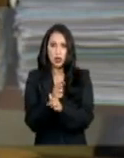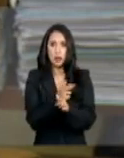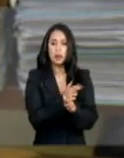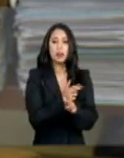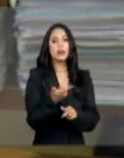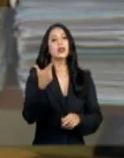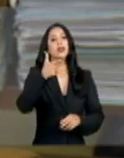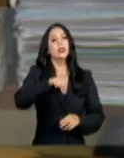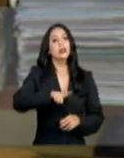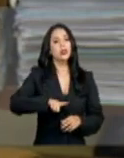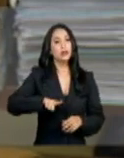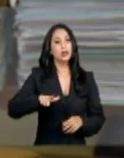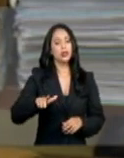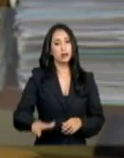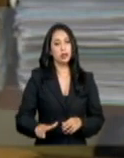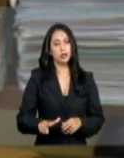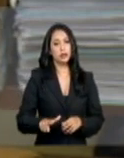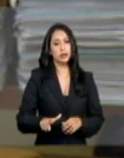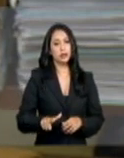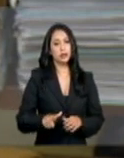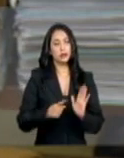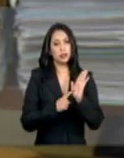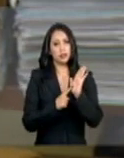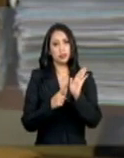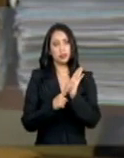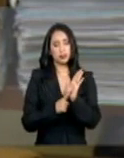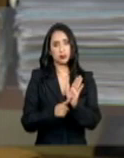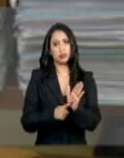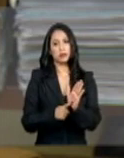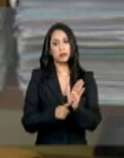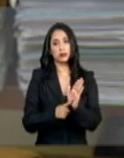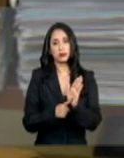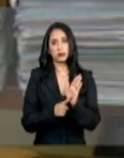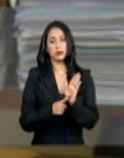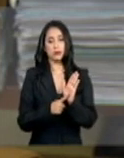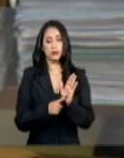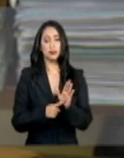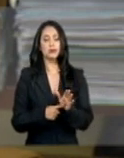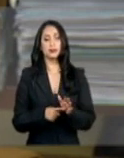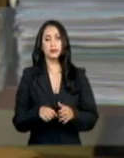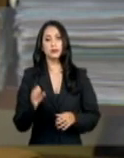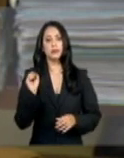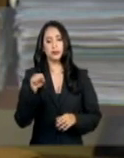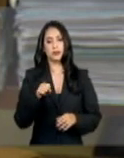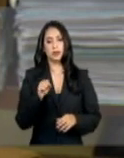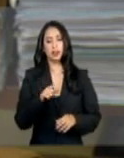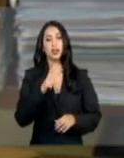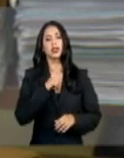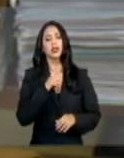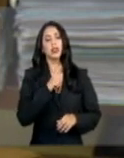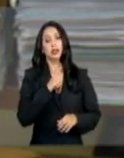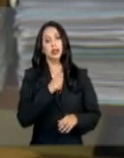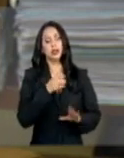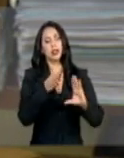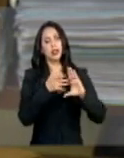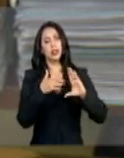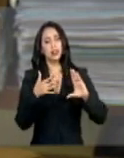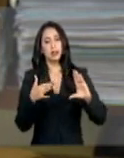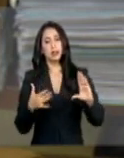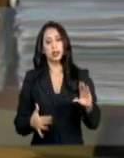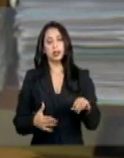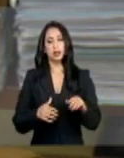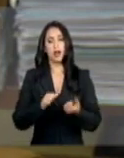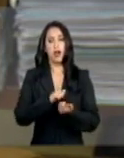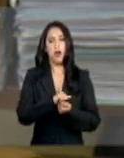continuo digamos a estender a esse respeito é inclusive o modus operandi que caracteriza os atos de lavagem